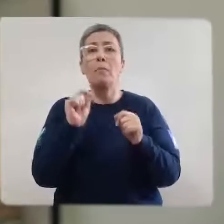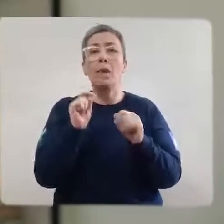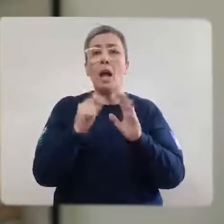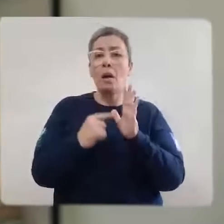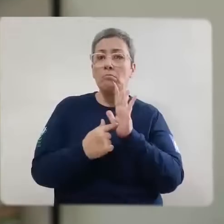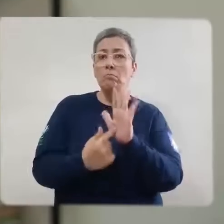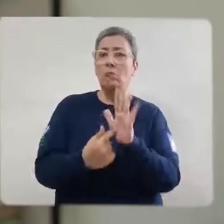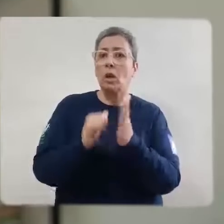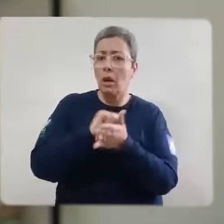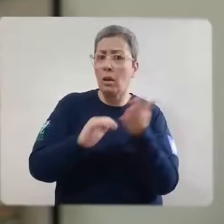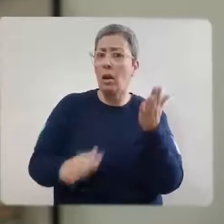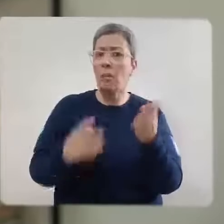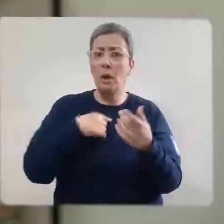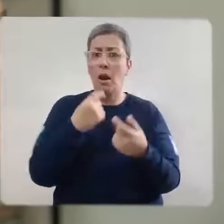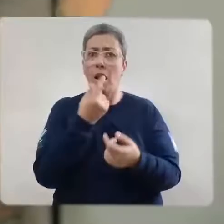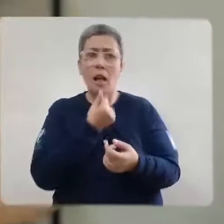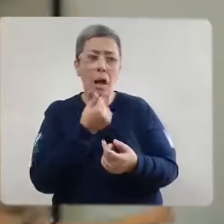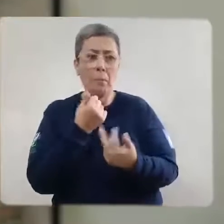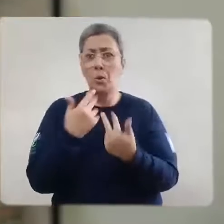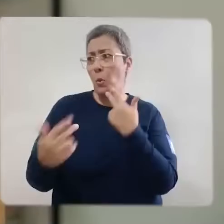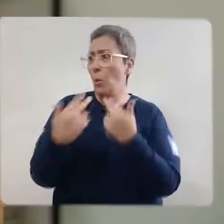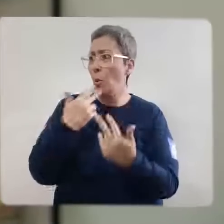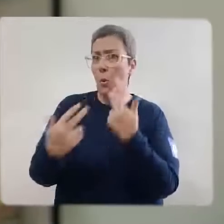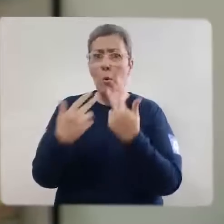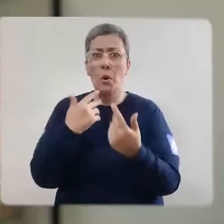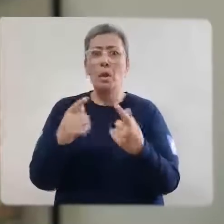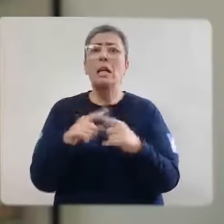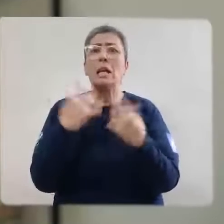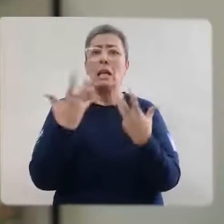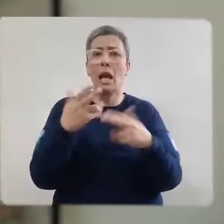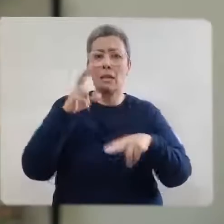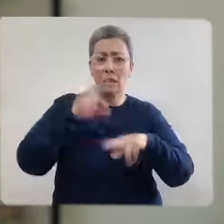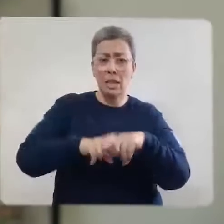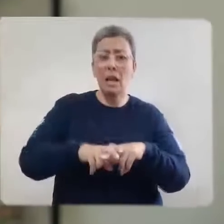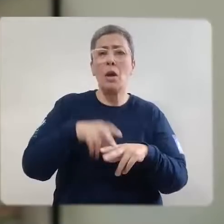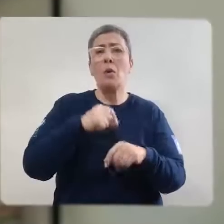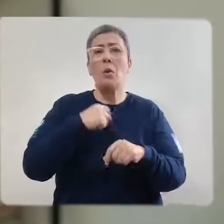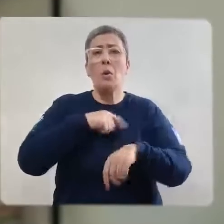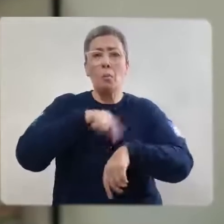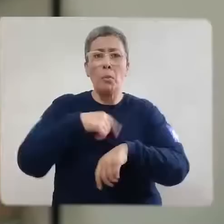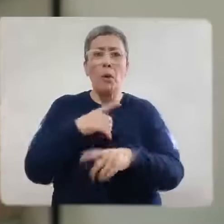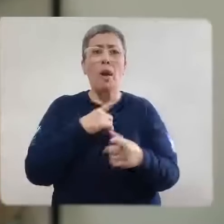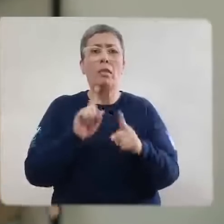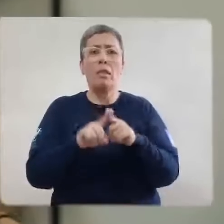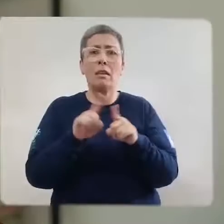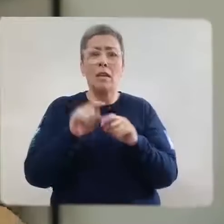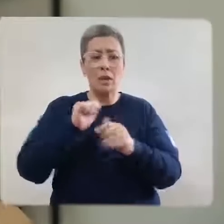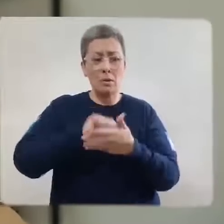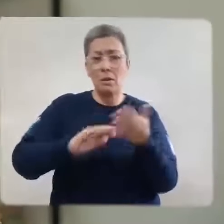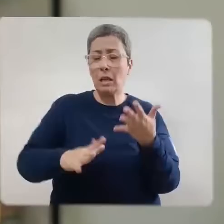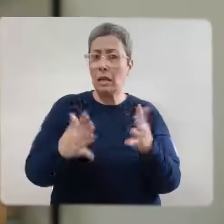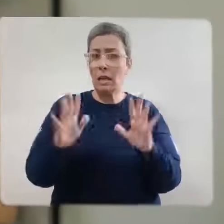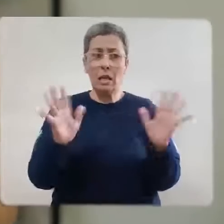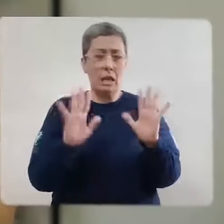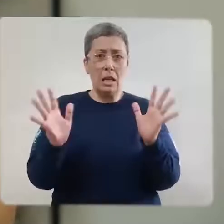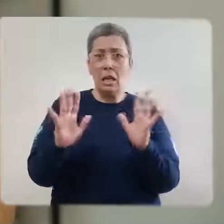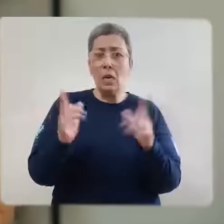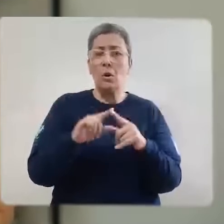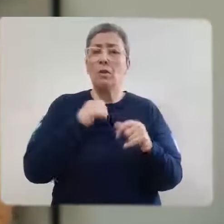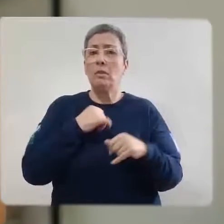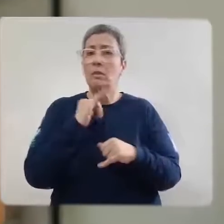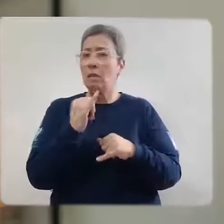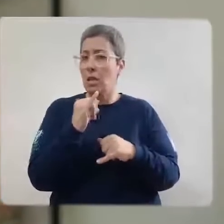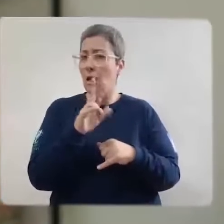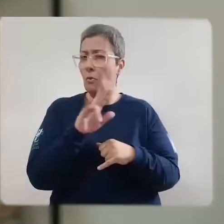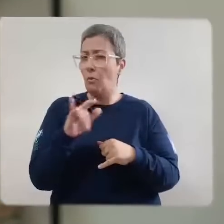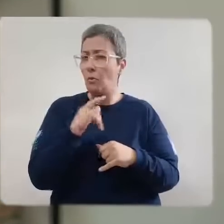já apresento uma atividade com muitos lápis coloridos e quero que ela fique sentada ali fazendo as atividades. Quando nós